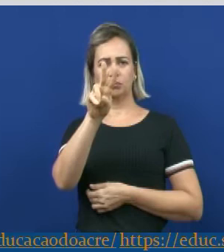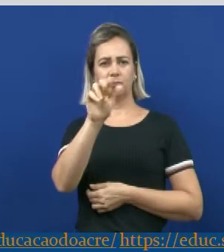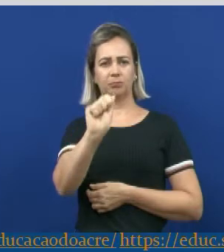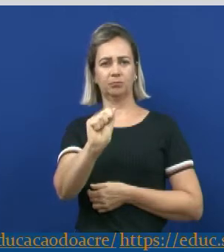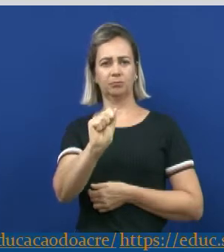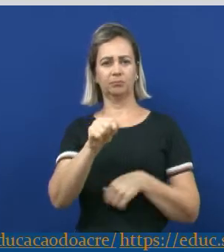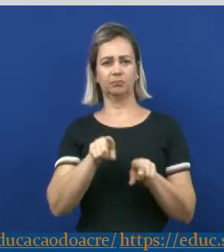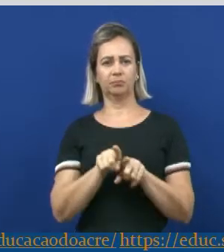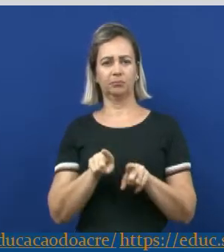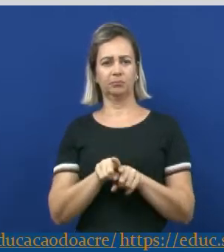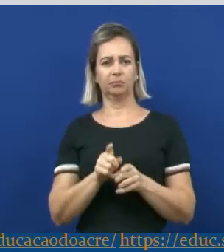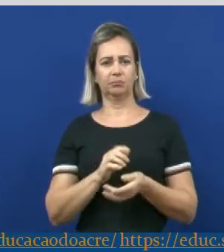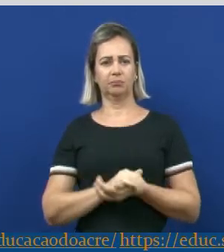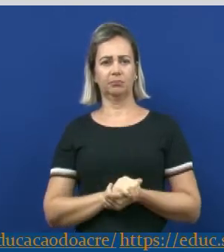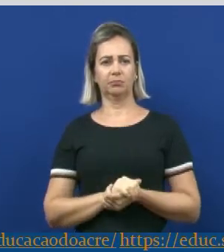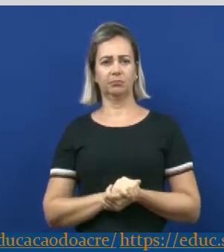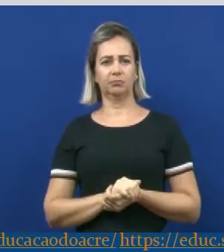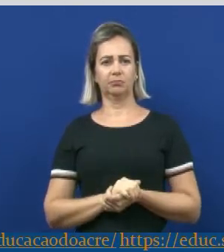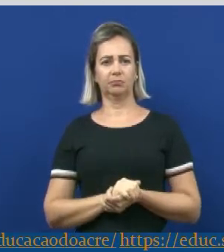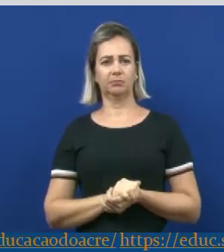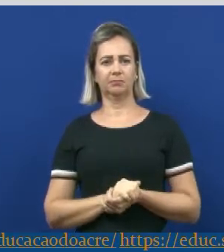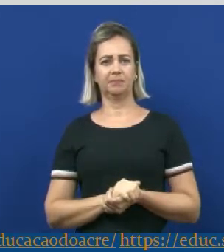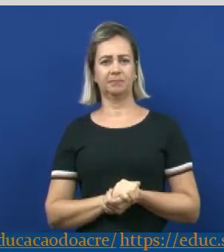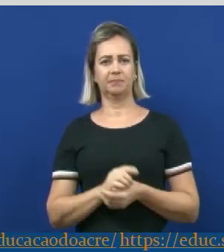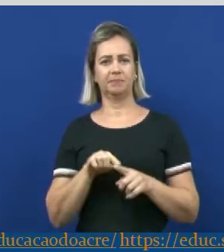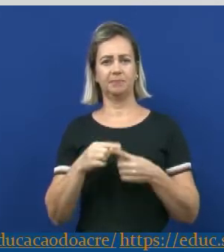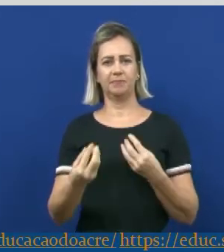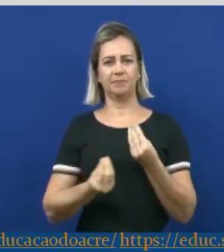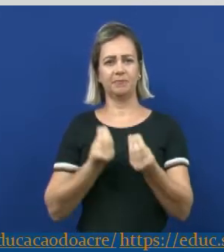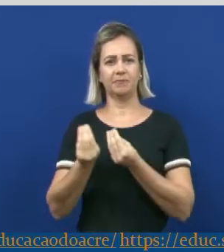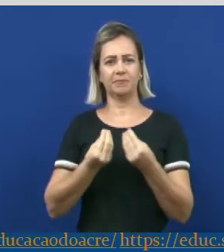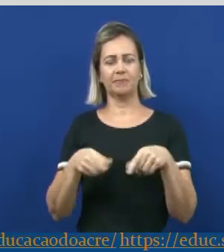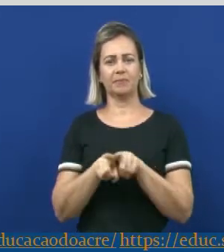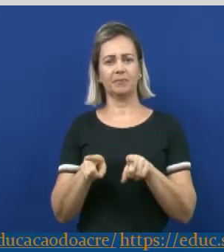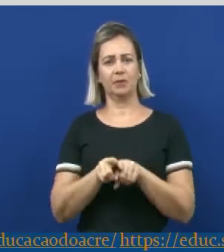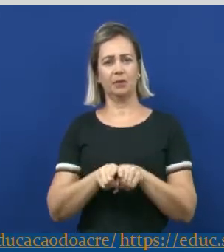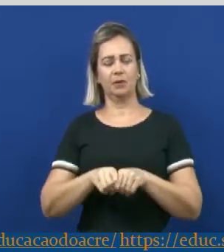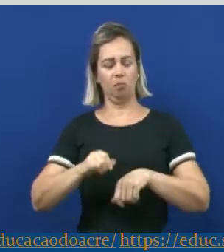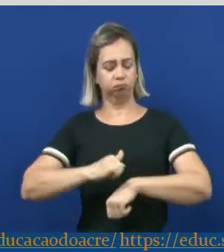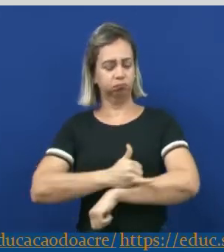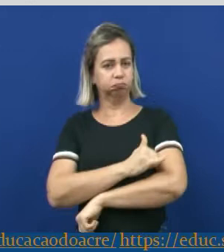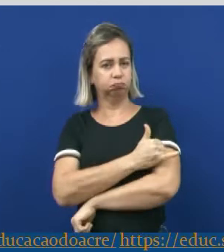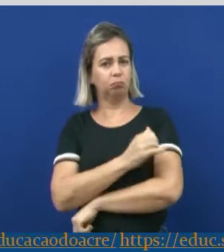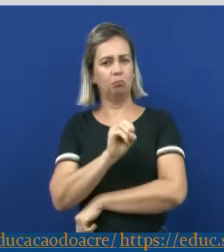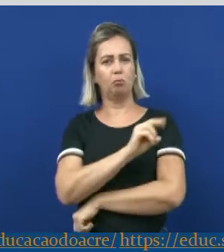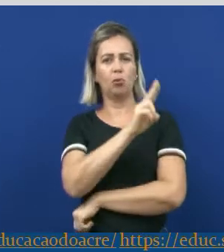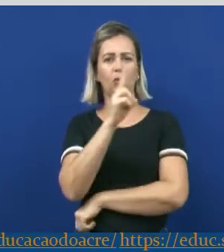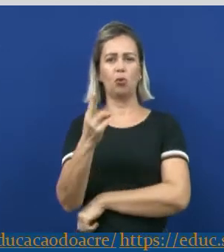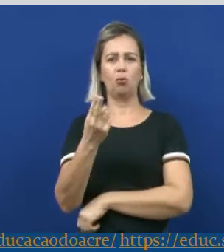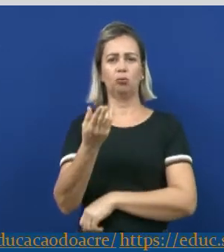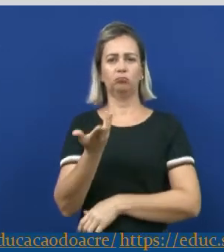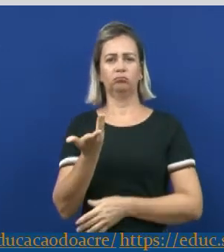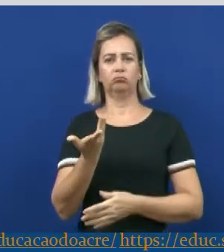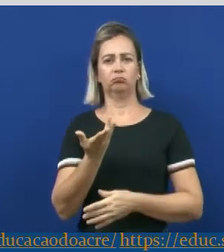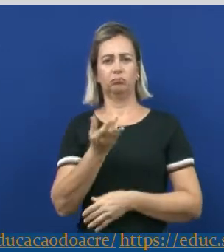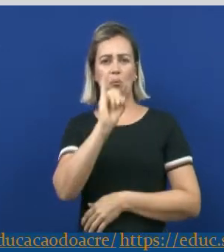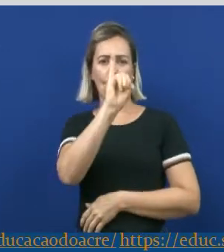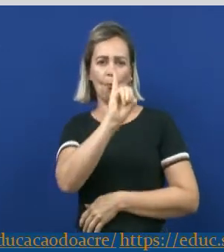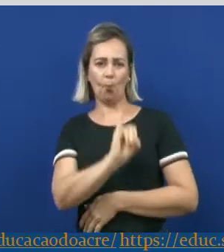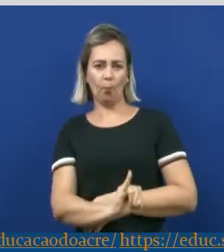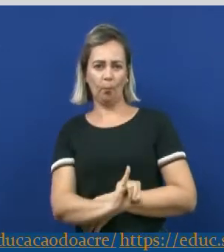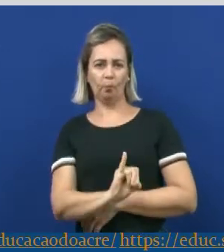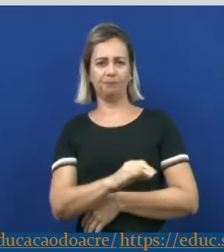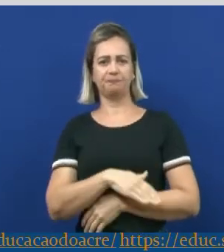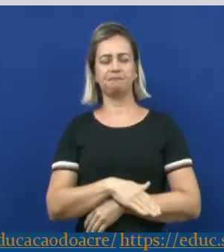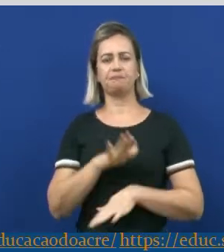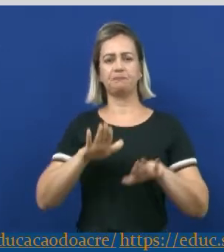soy baja, contrário de baja. Soy gorda ou soy delgada, contrário de gorda e